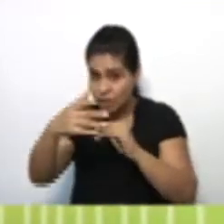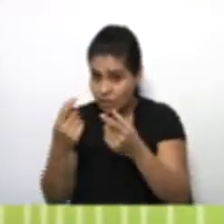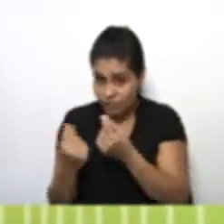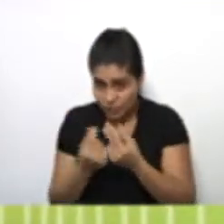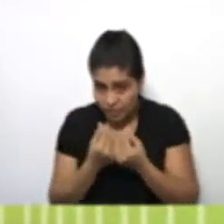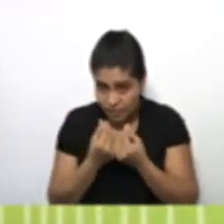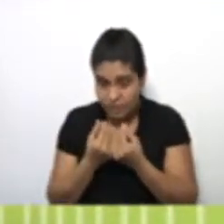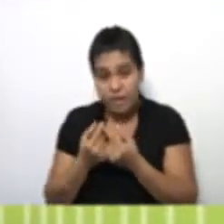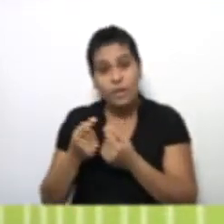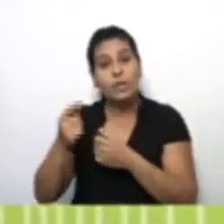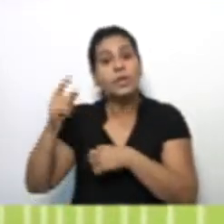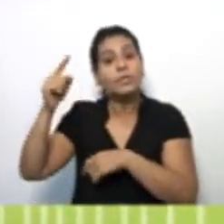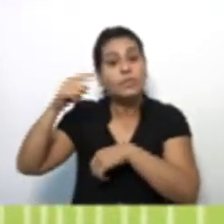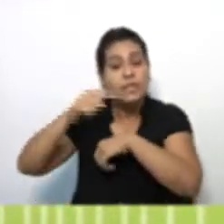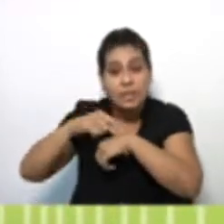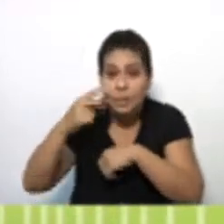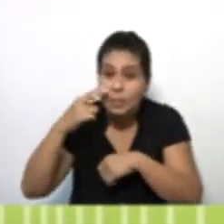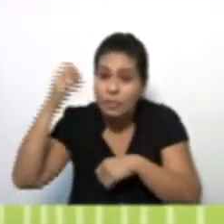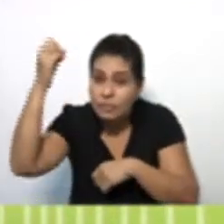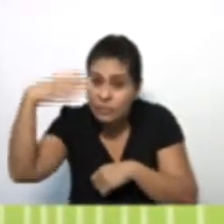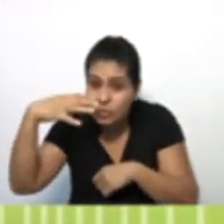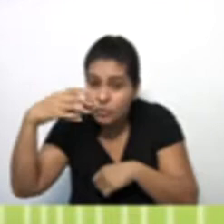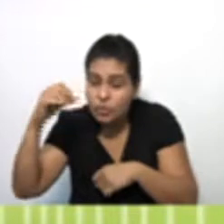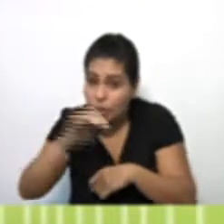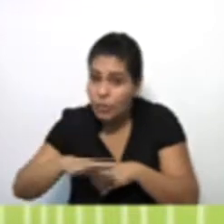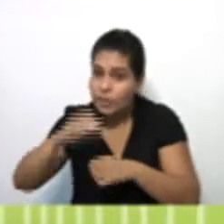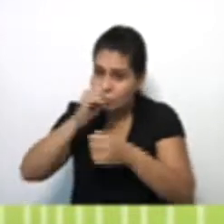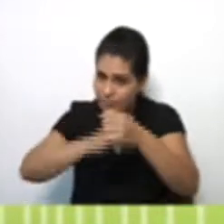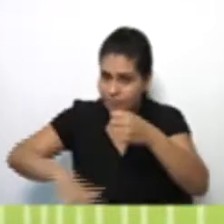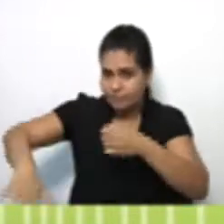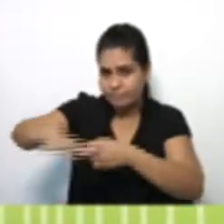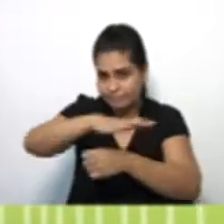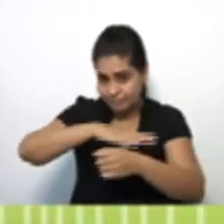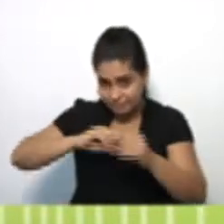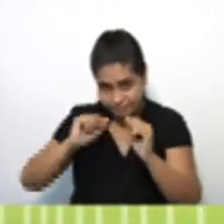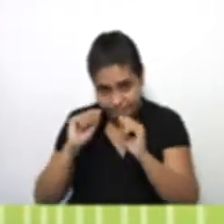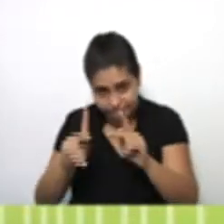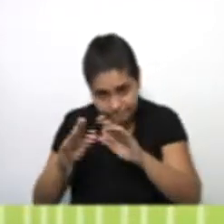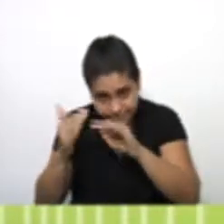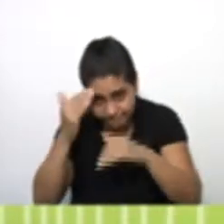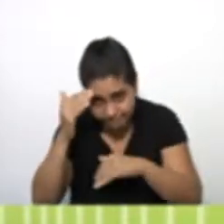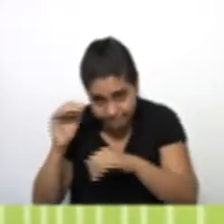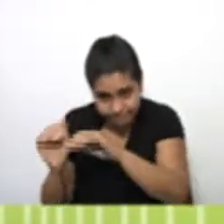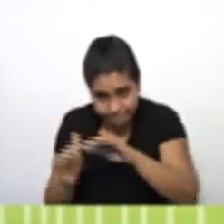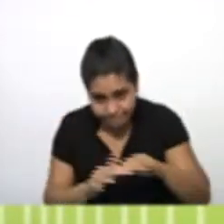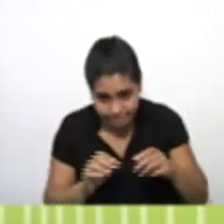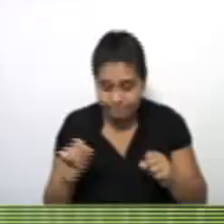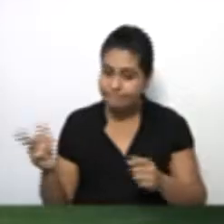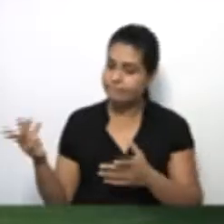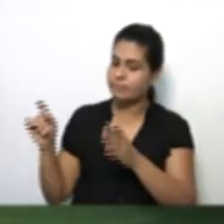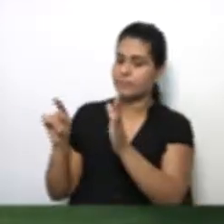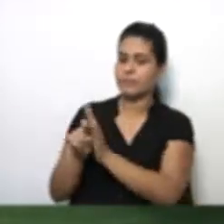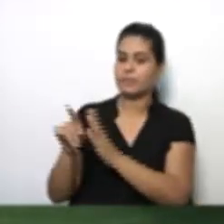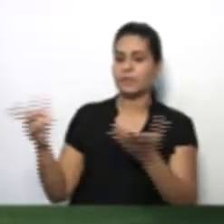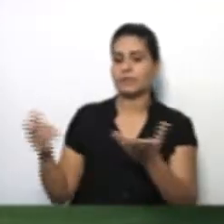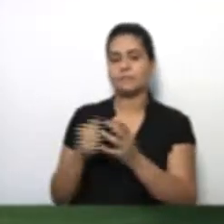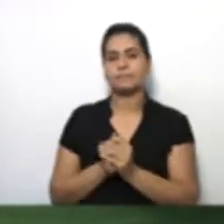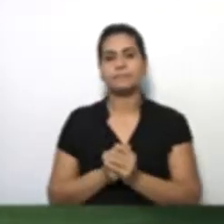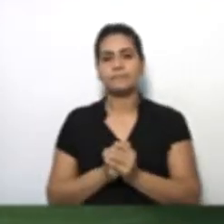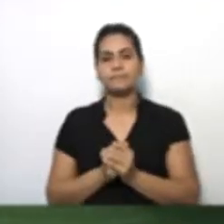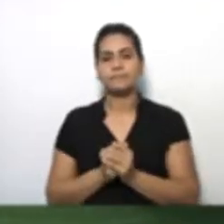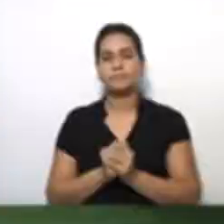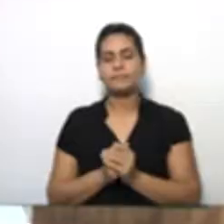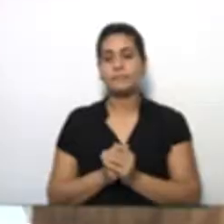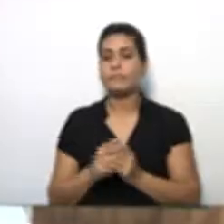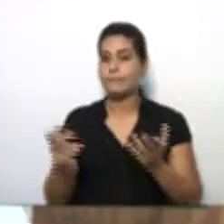Financeiro, a previsão e, é lógico, né, meu ambiente externo. Tudo bem? Tudo certo? Professor, algum comentário aí, professor, sobre esse assunto? Sim, professor, sobre